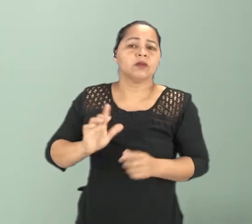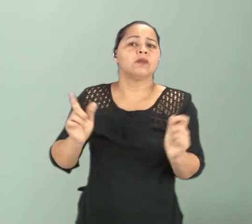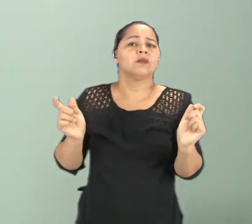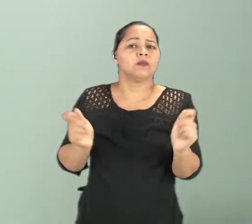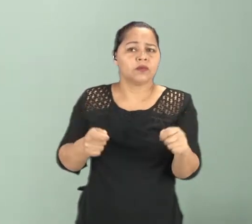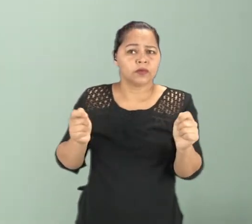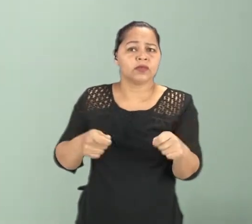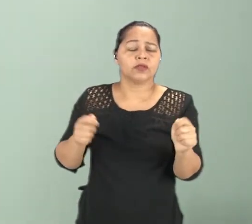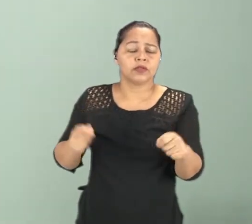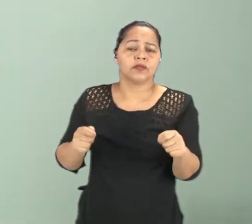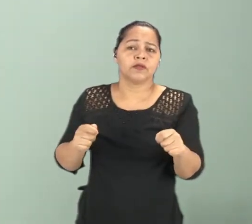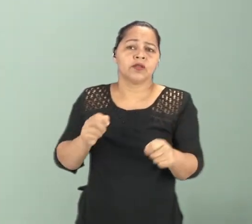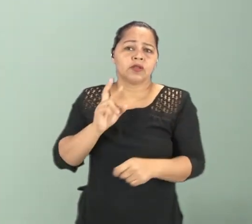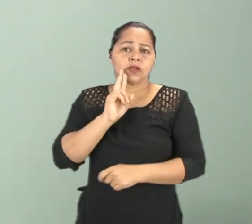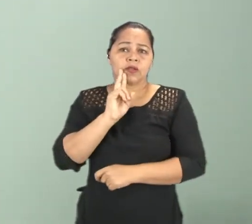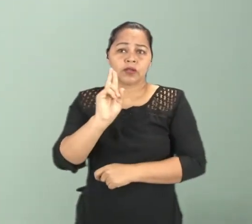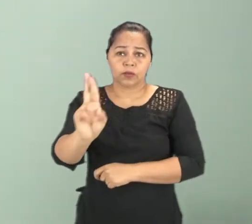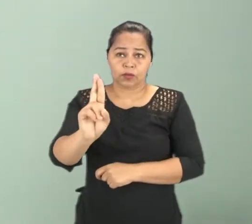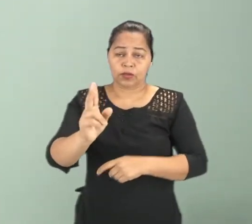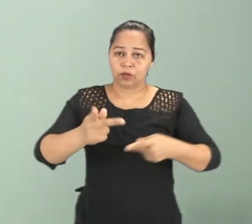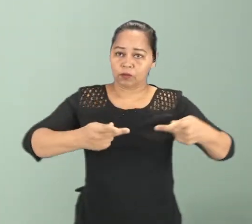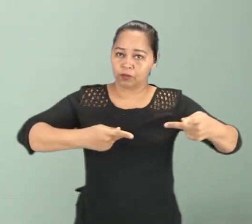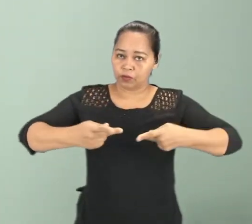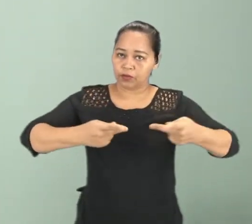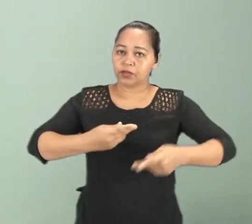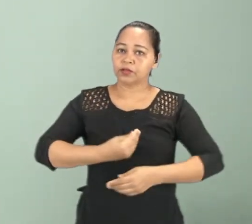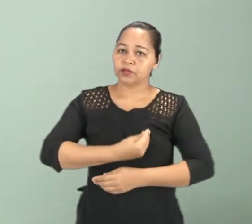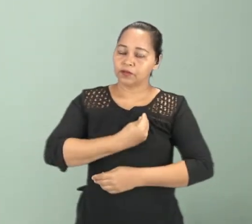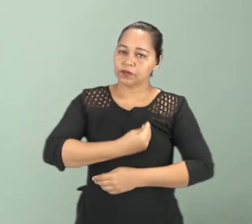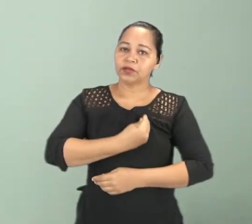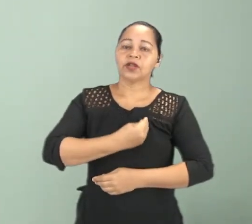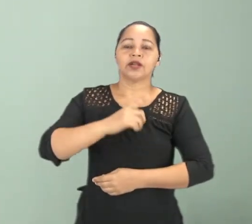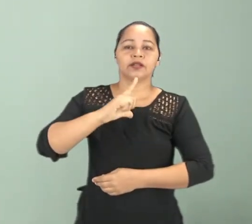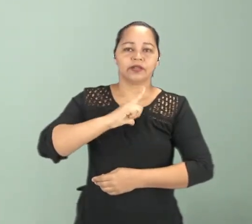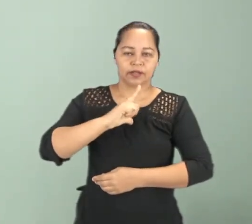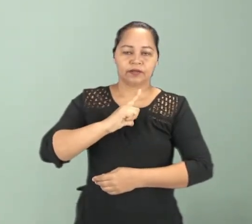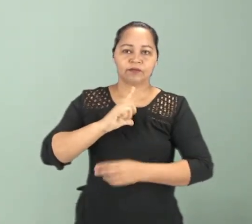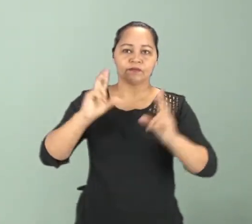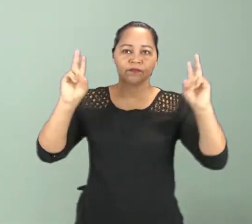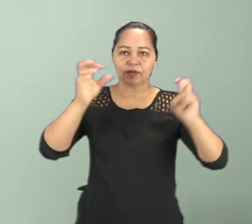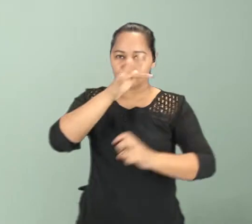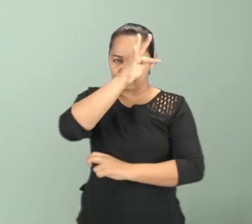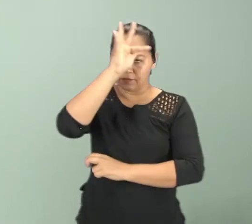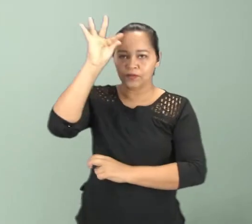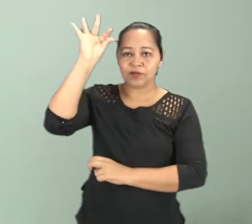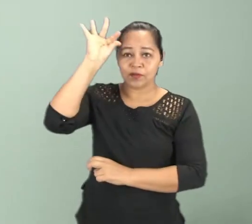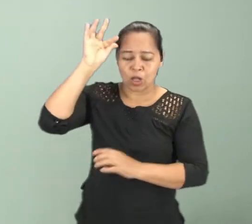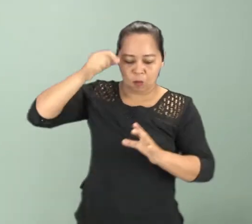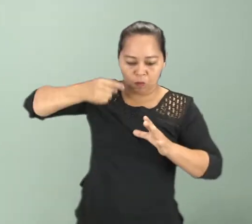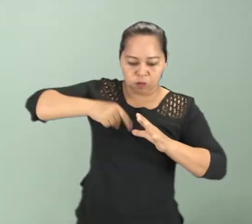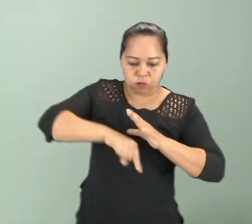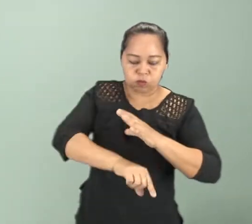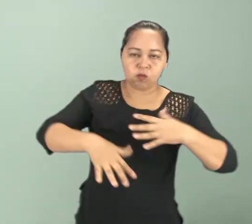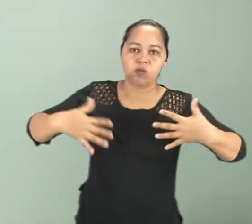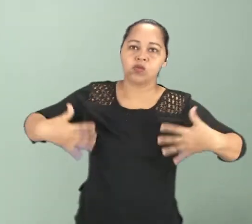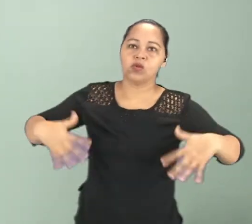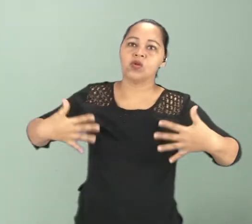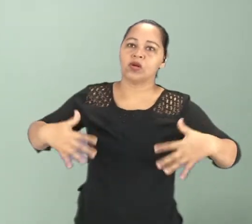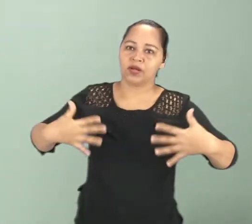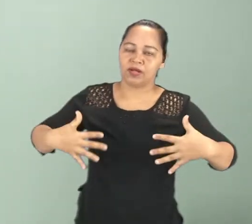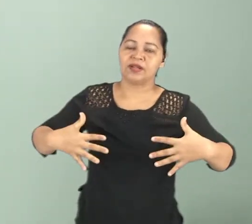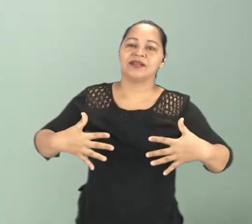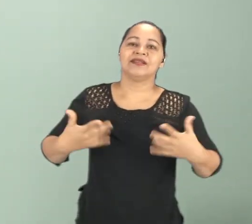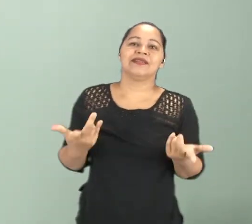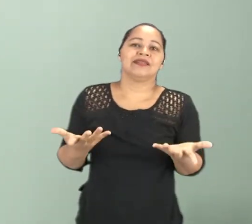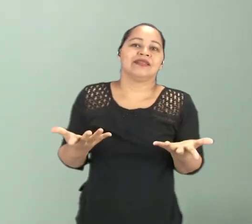essas respostas, o projeto de vida, ele tem essas questões filosóficas e profundas, porque, como eu já disse em